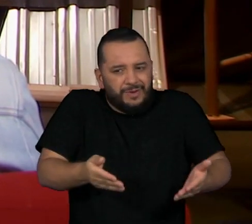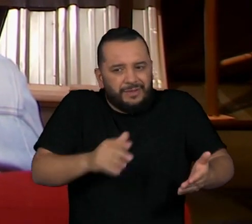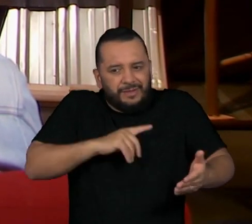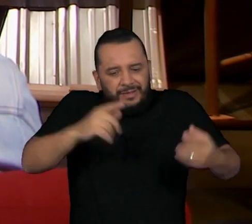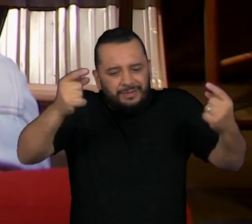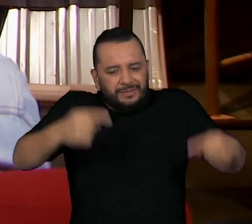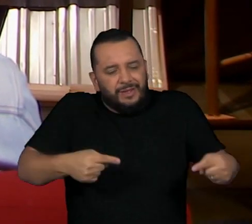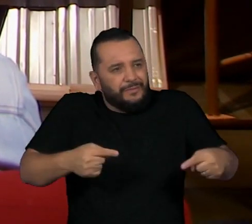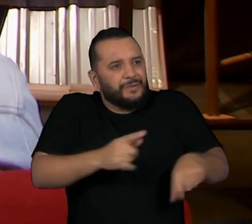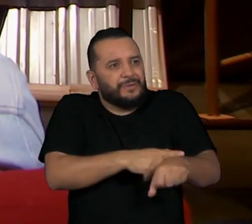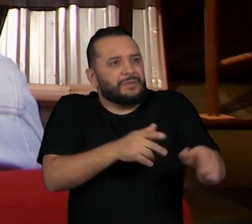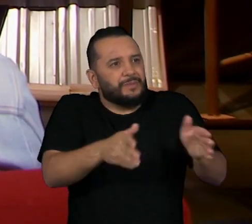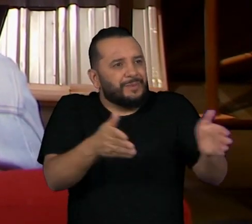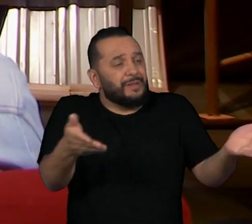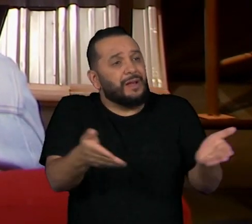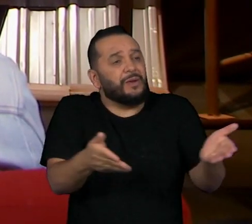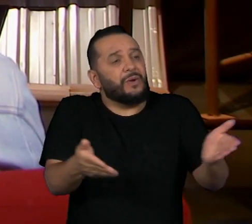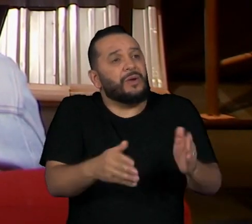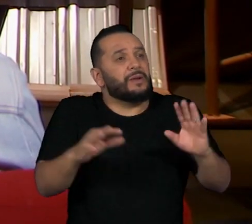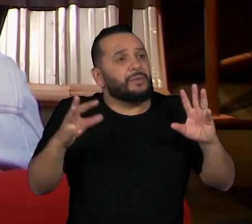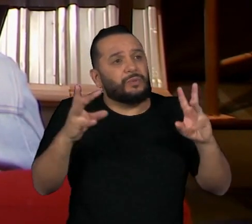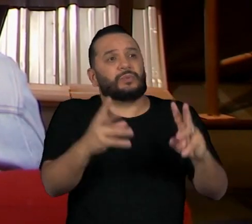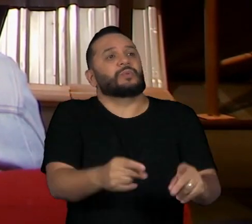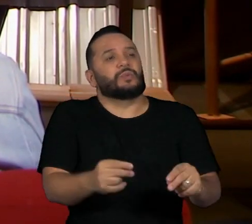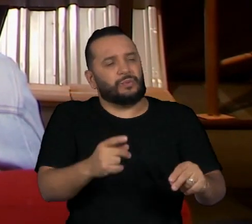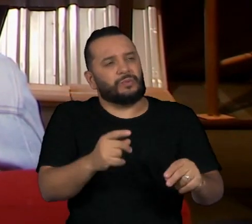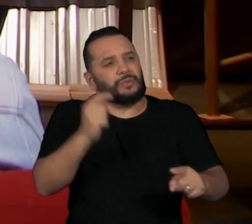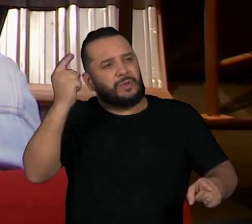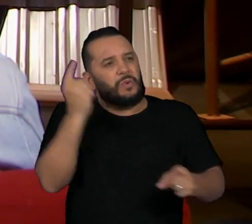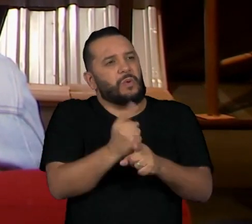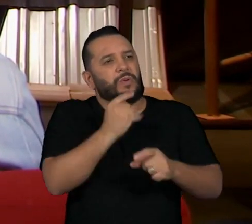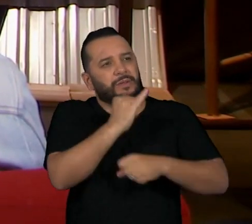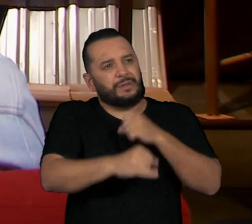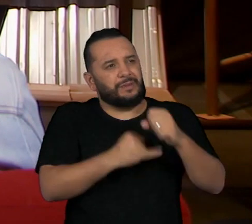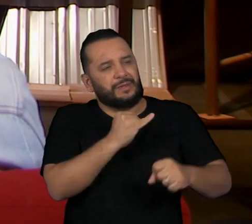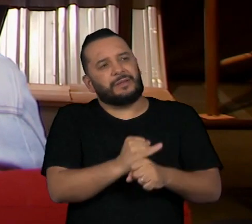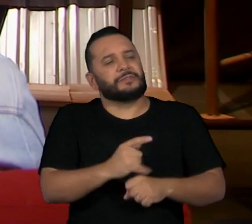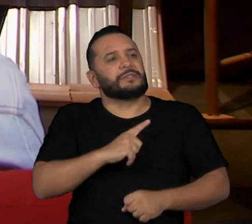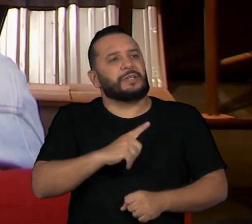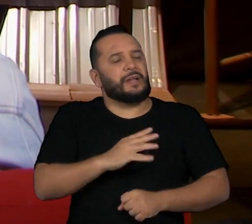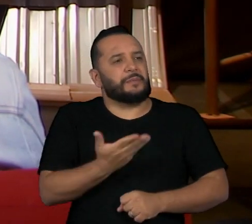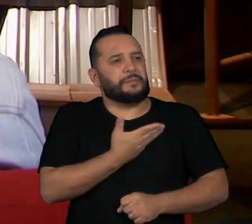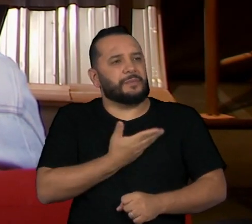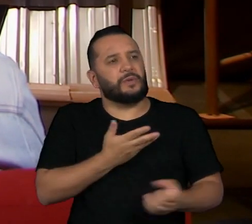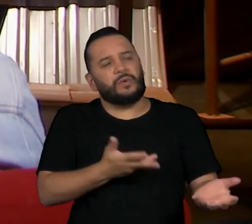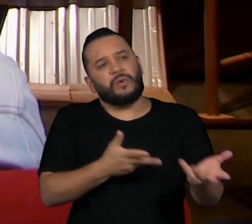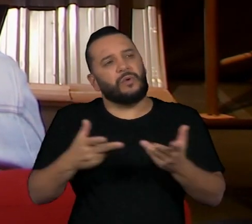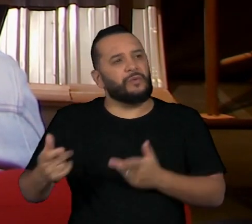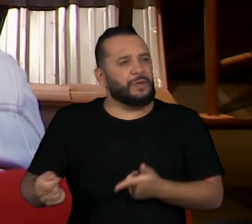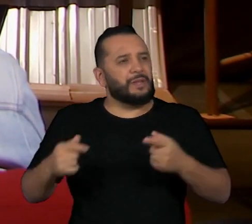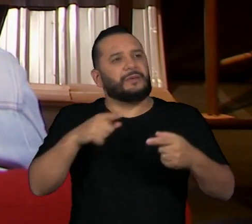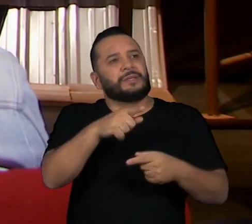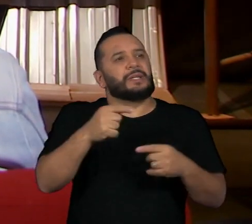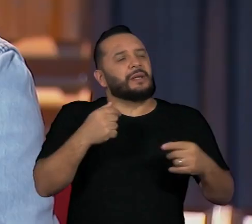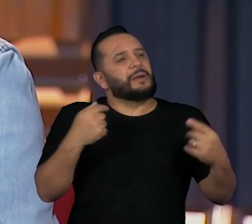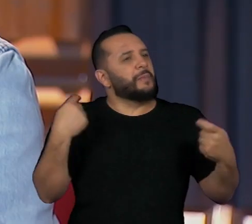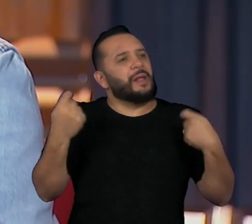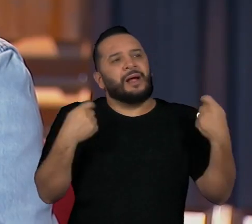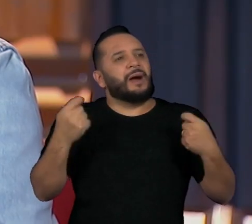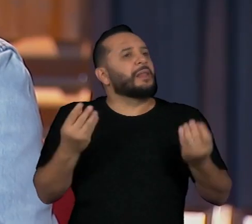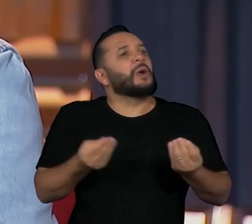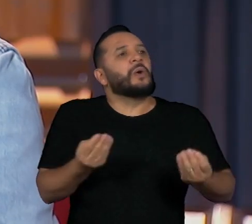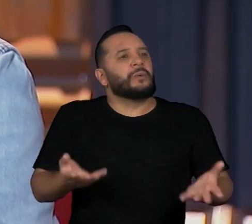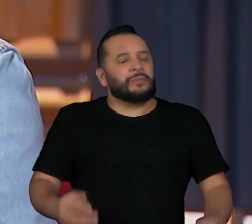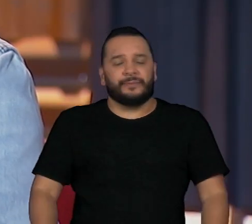nessa era que tudo fica, de repente, se encontra na internet, você tem um amigo que te convida para uma balada?